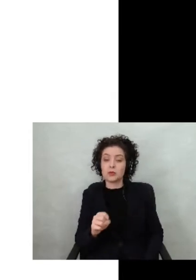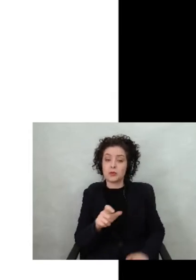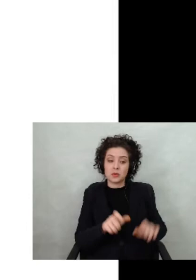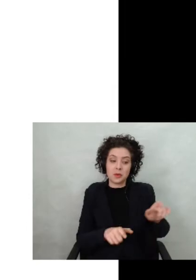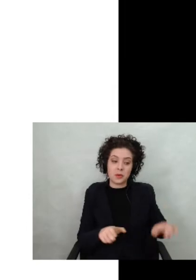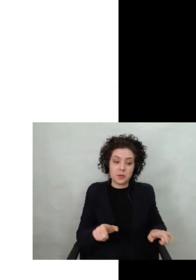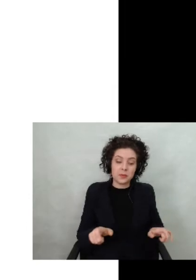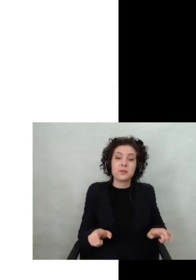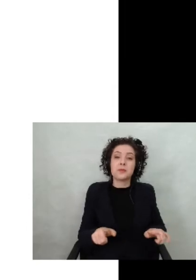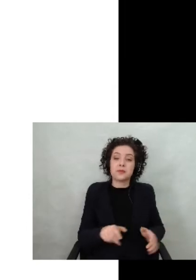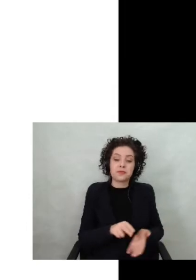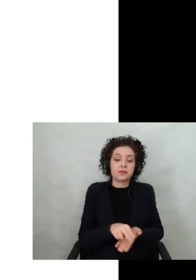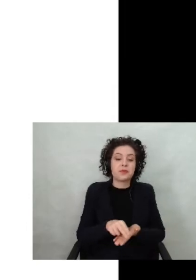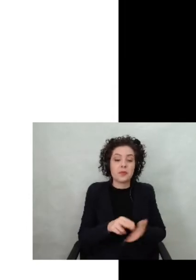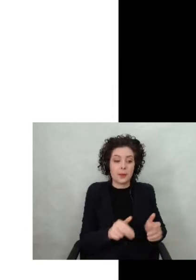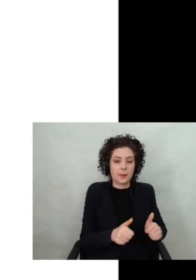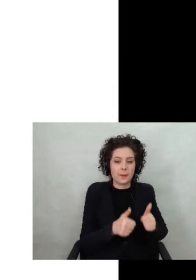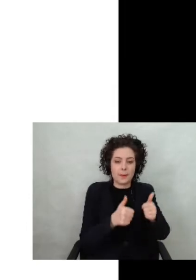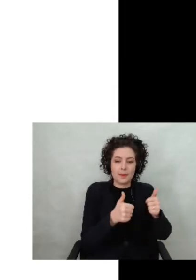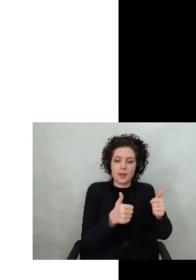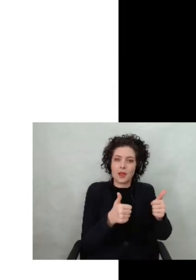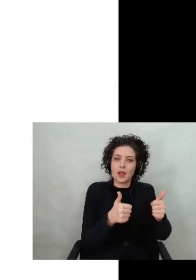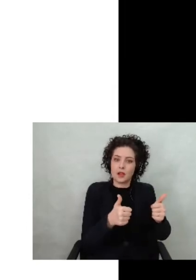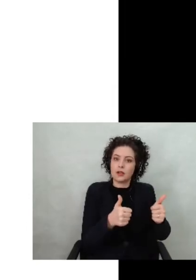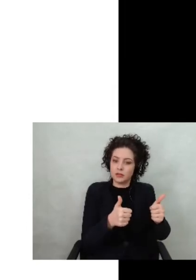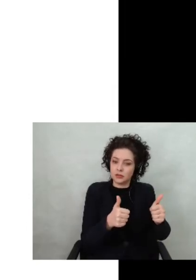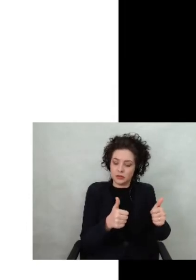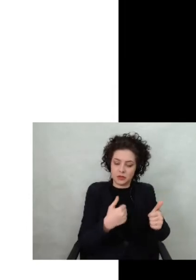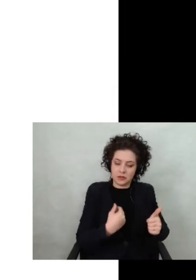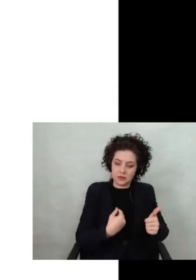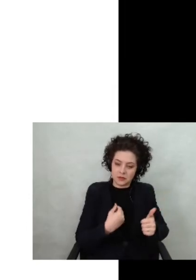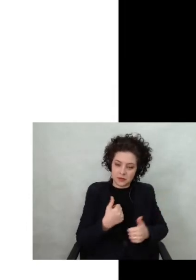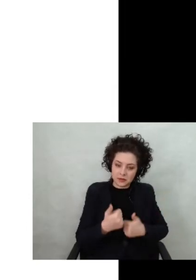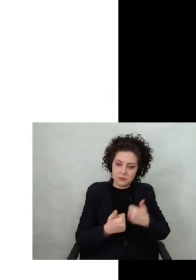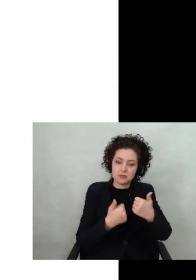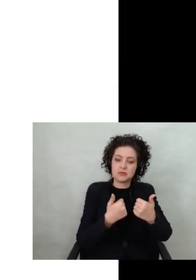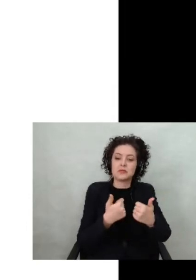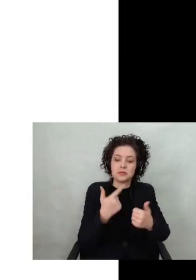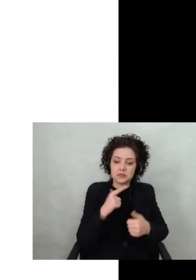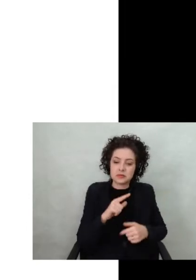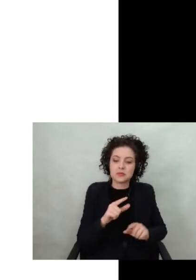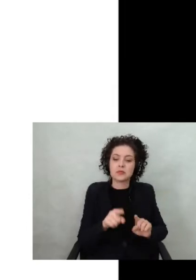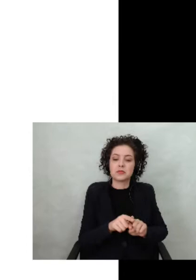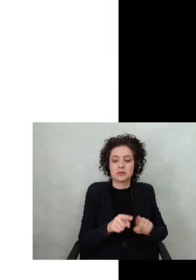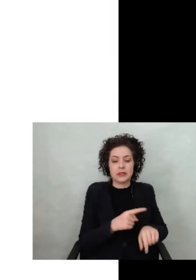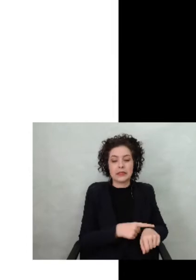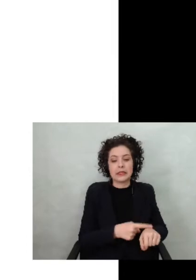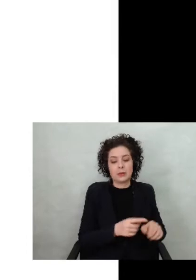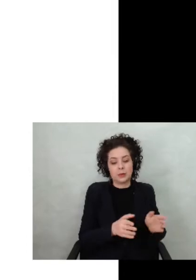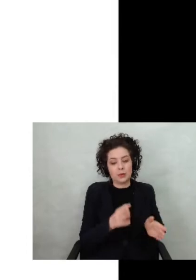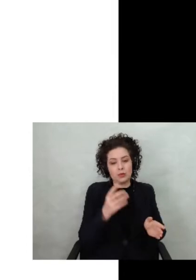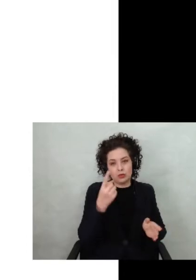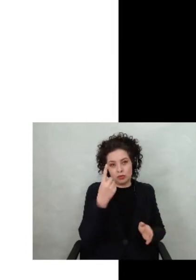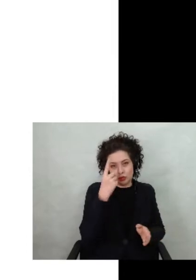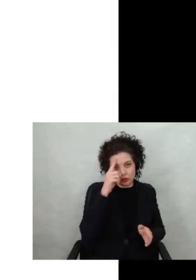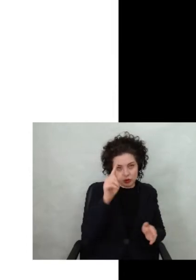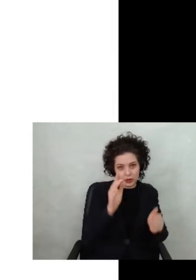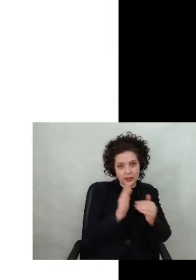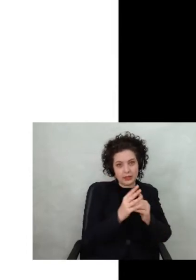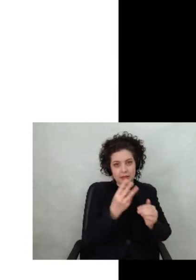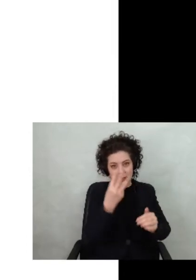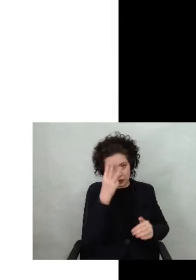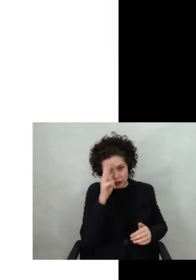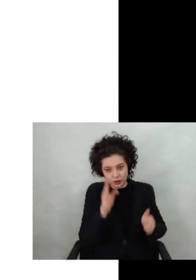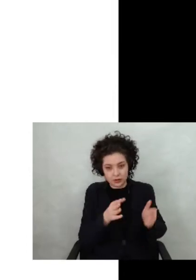à melhora de sobrevida. Mas, em relação ao tempo após a infusão do plasma, houve uma melhora